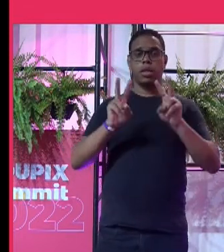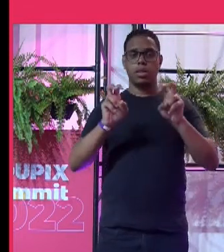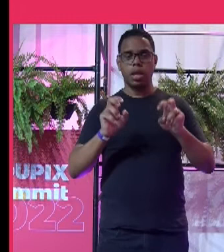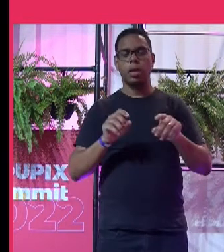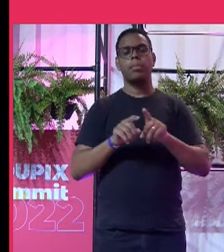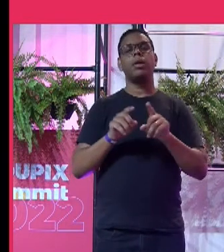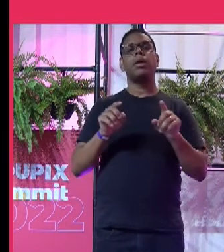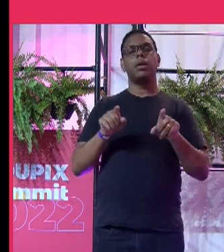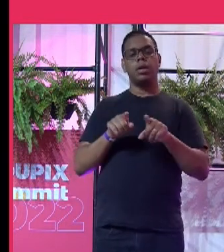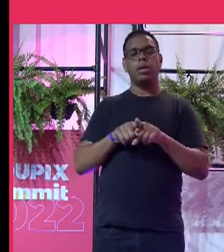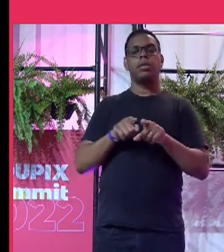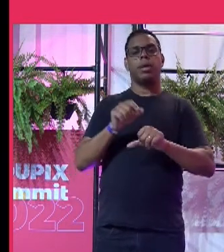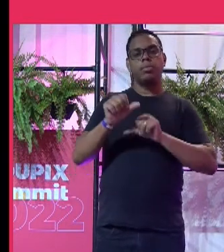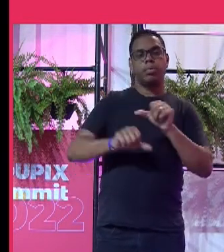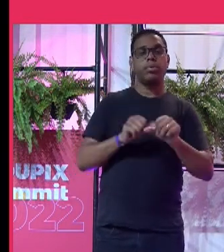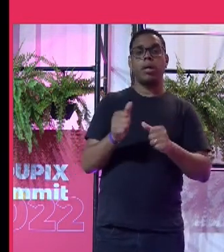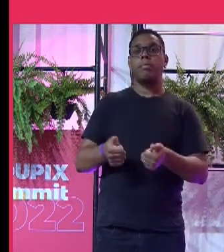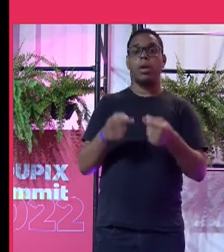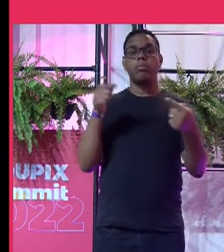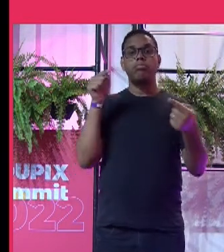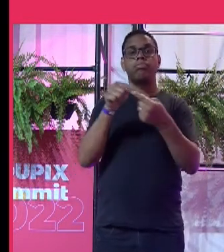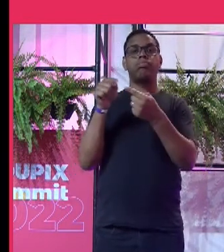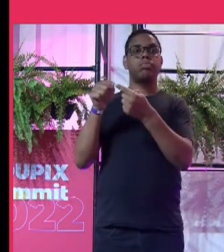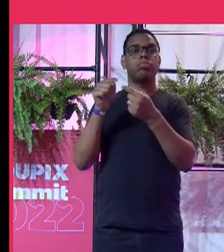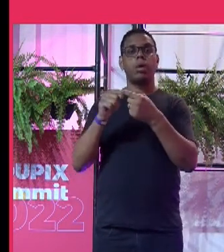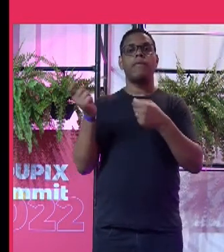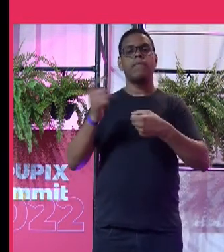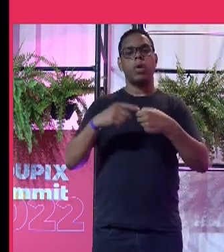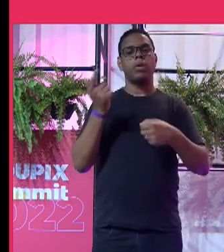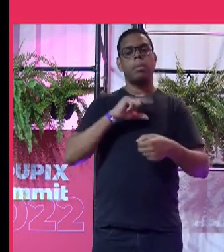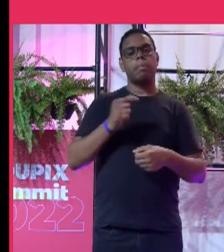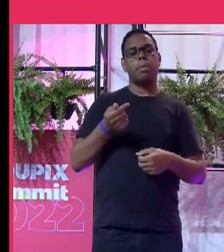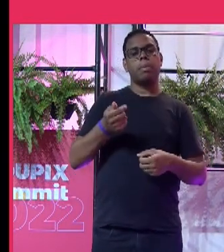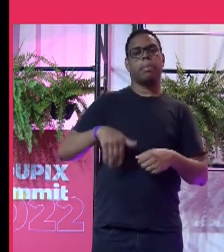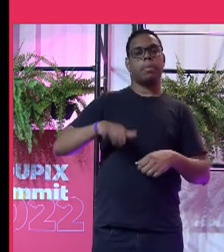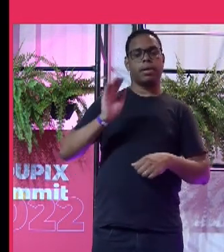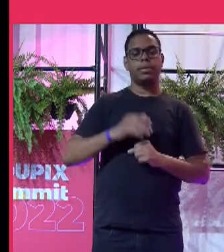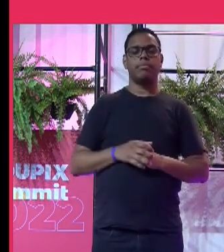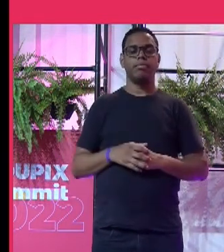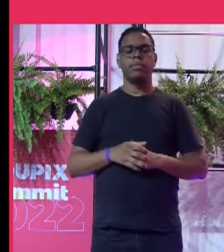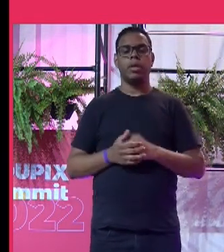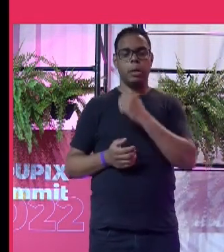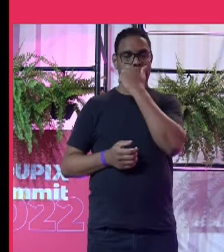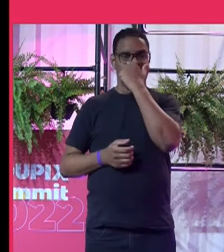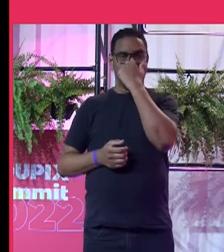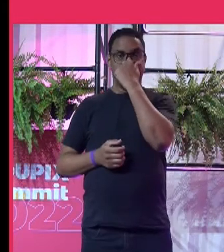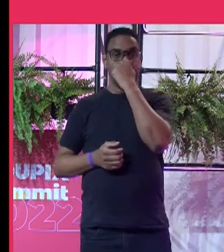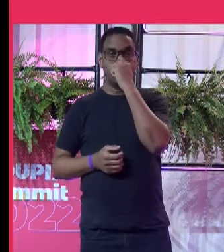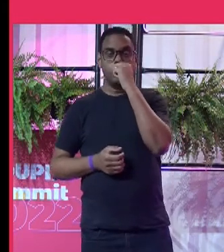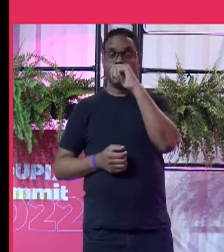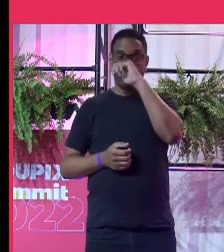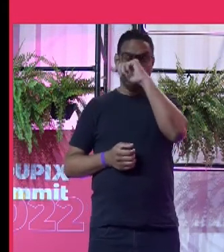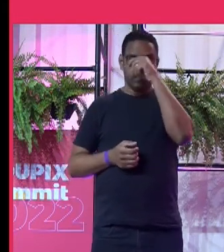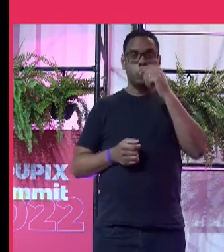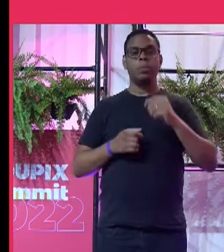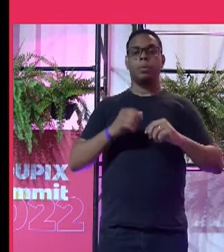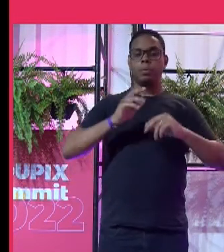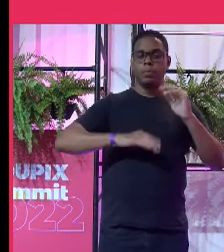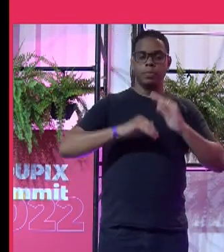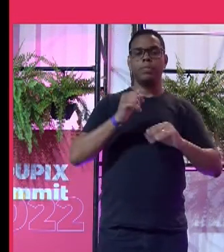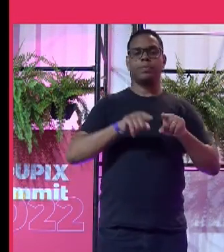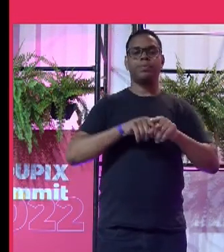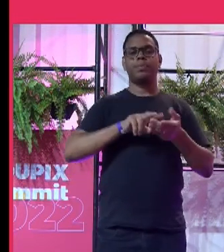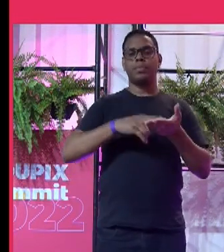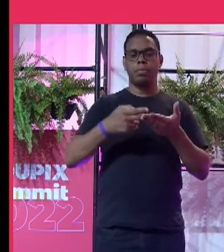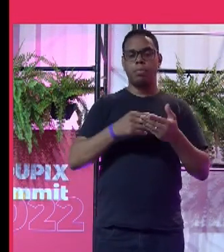voltar numa aba de procura melhor e voltar a monetizar cada vez mais. E o segundo é de produção e tradução de